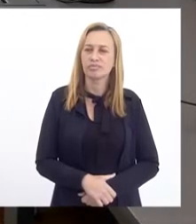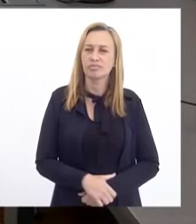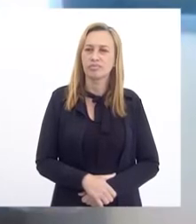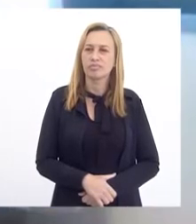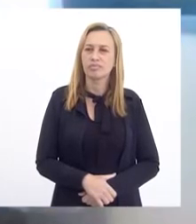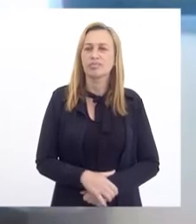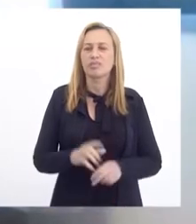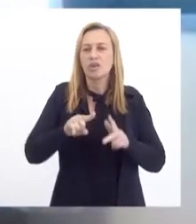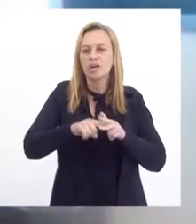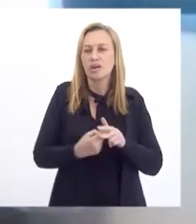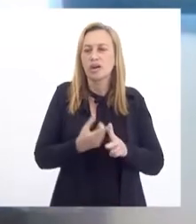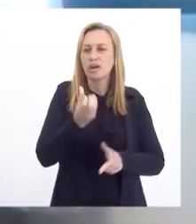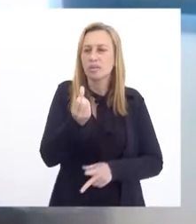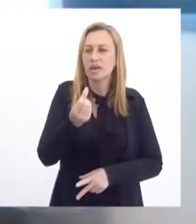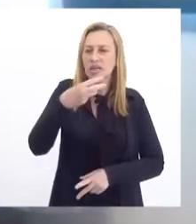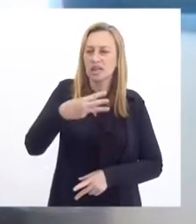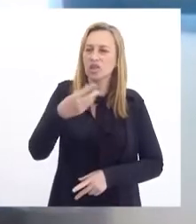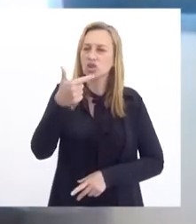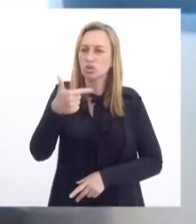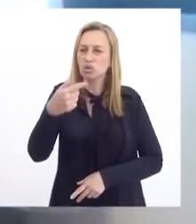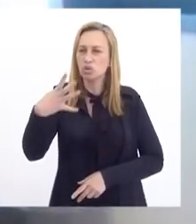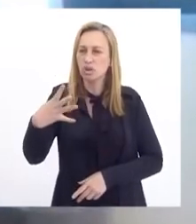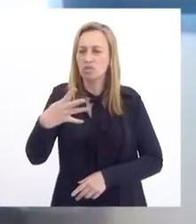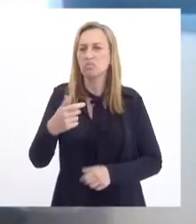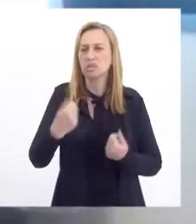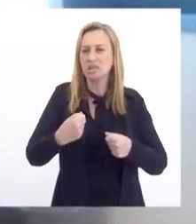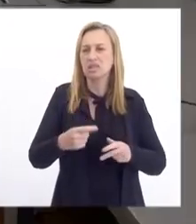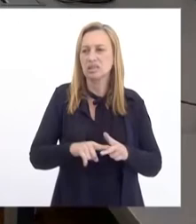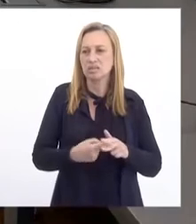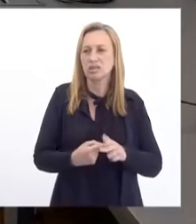Deveria alterar 6324.